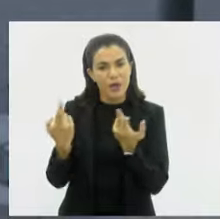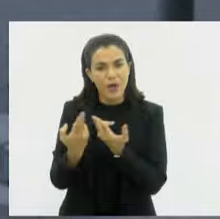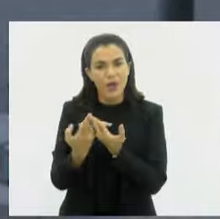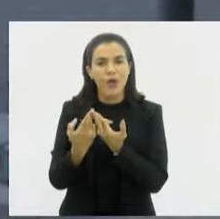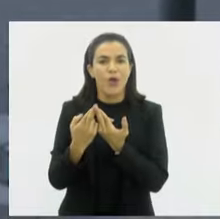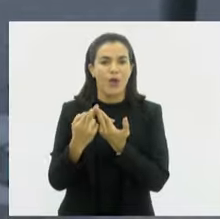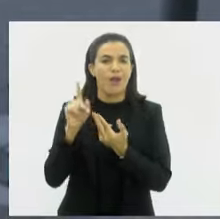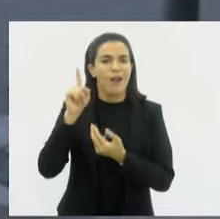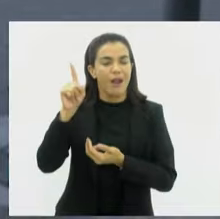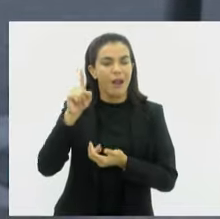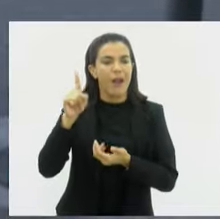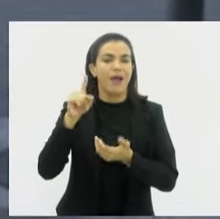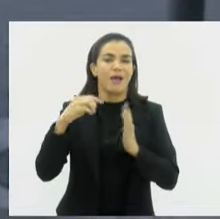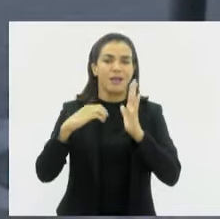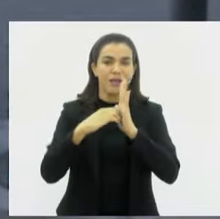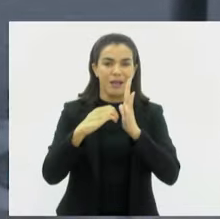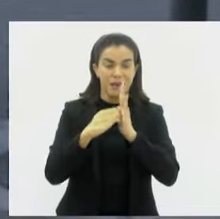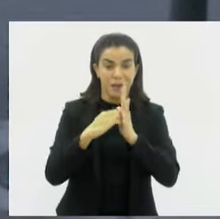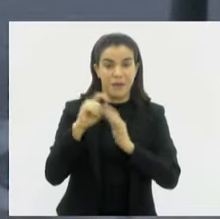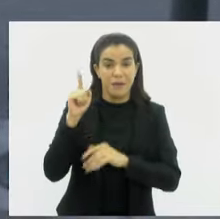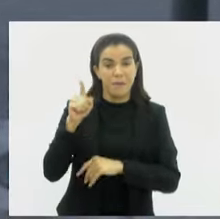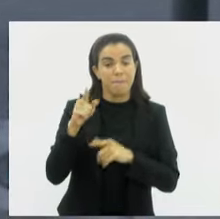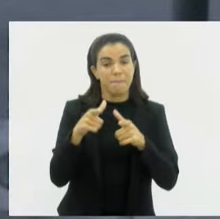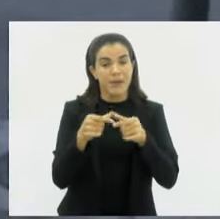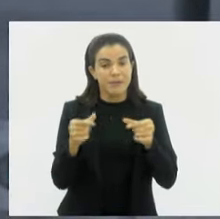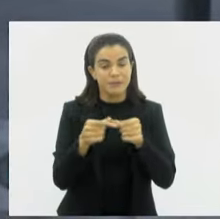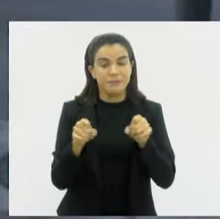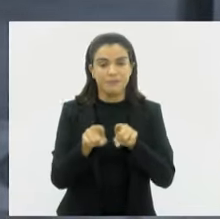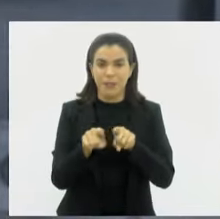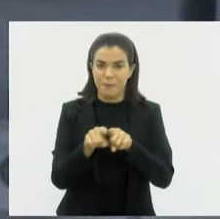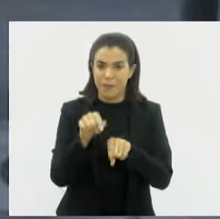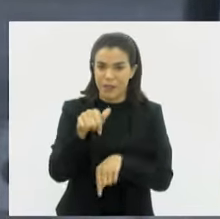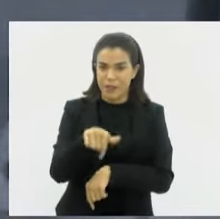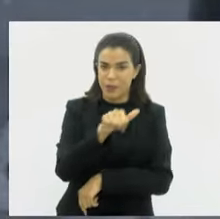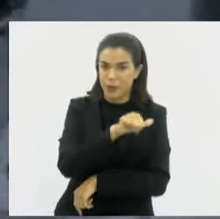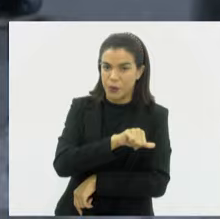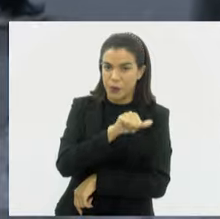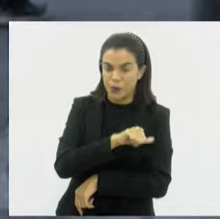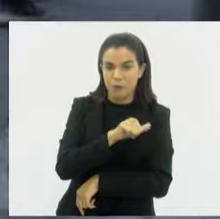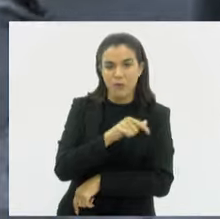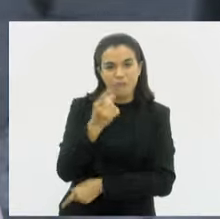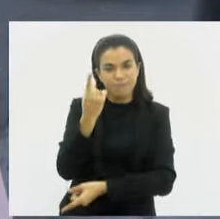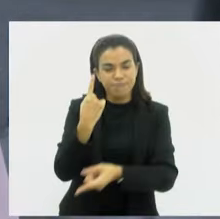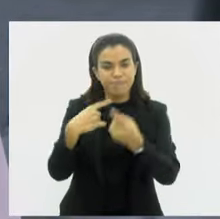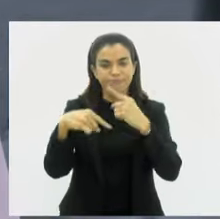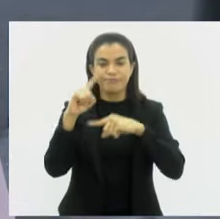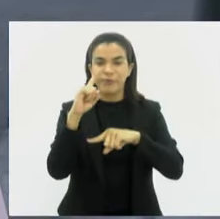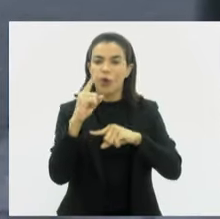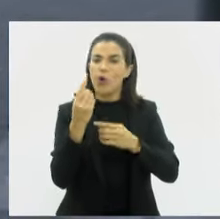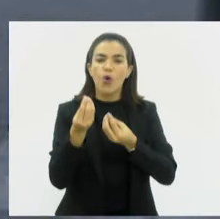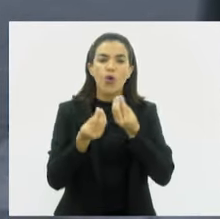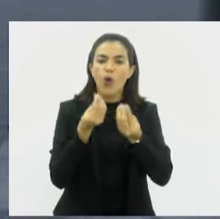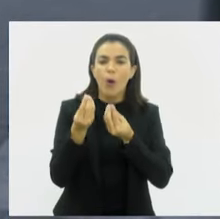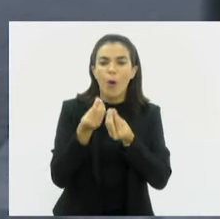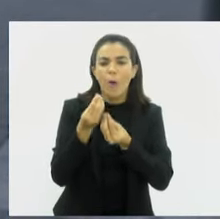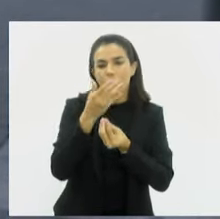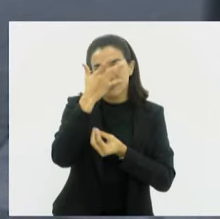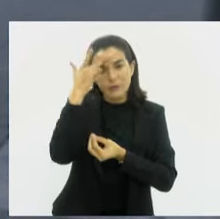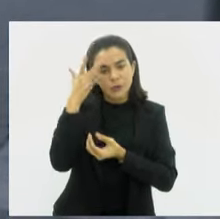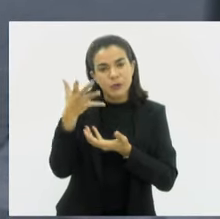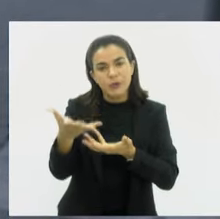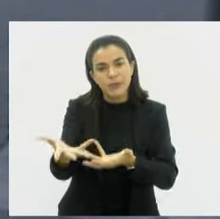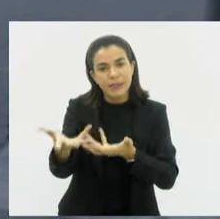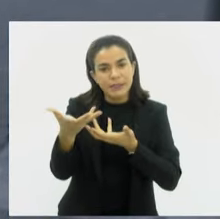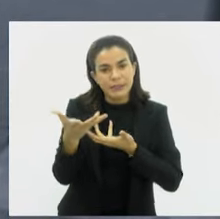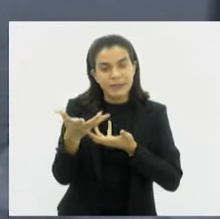em Brasília, como aqui na Alerj, para poder alcançar, né, superar esses desafios. Como é que tem sido a receptividade? O que, que você tem